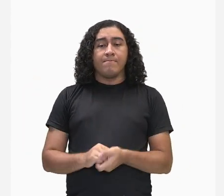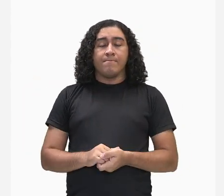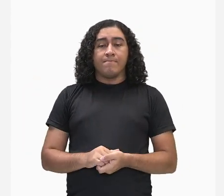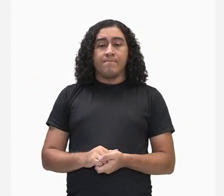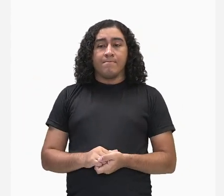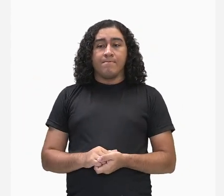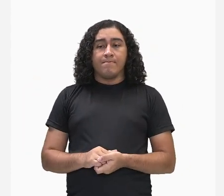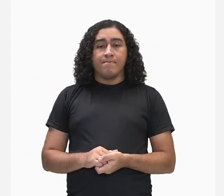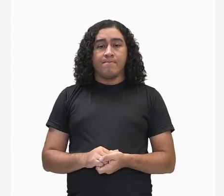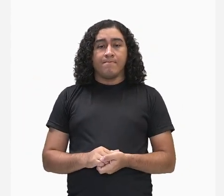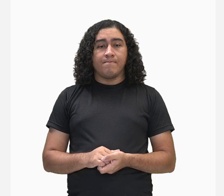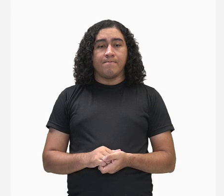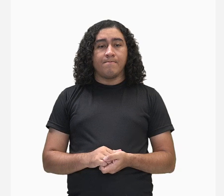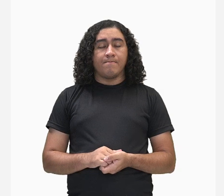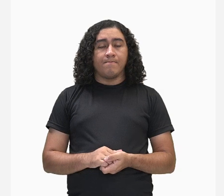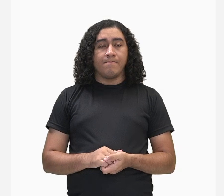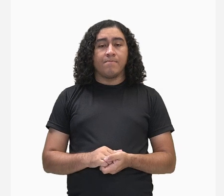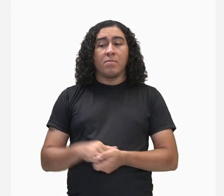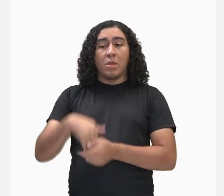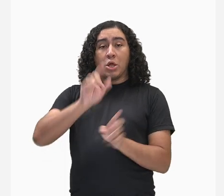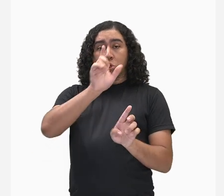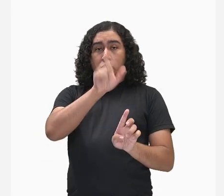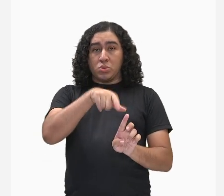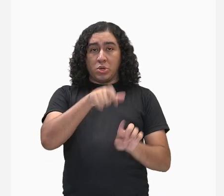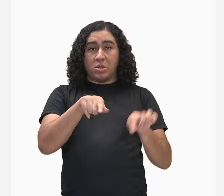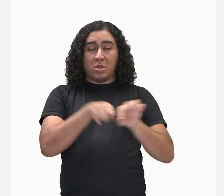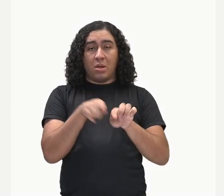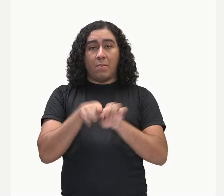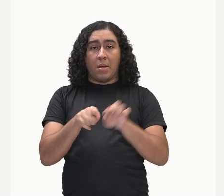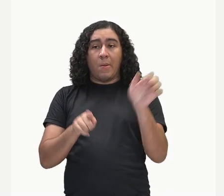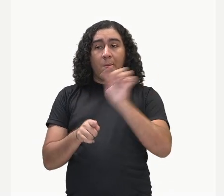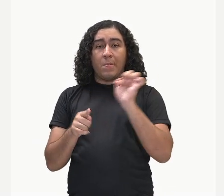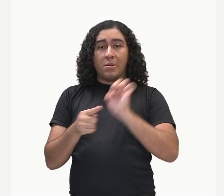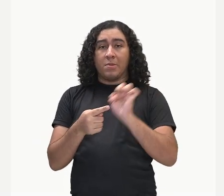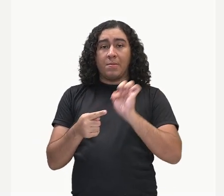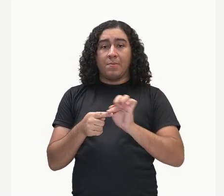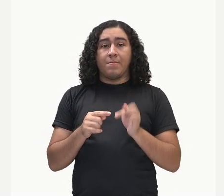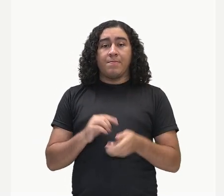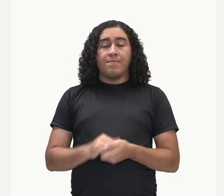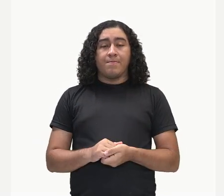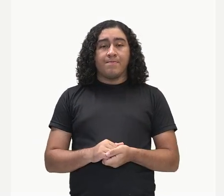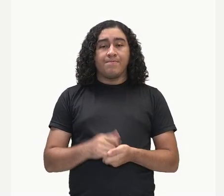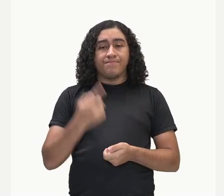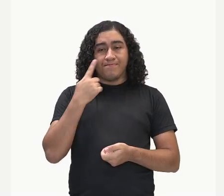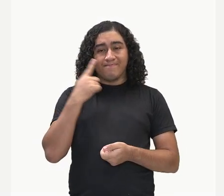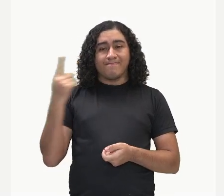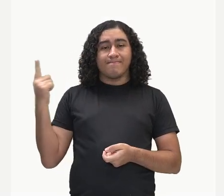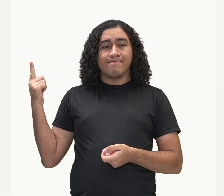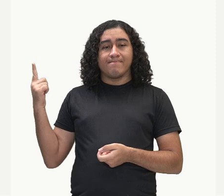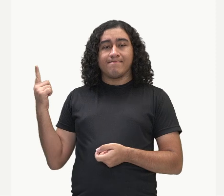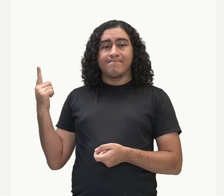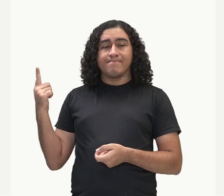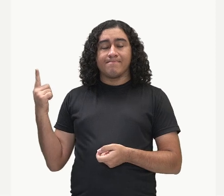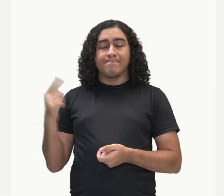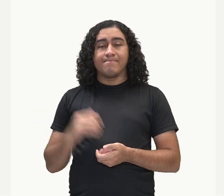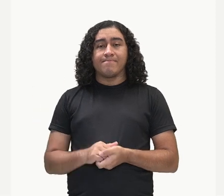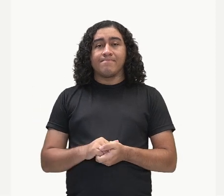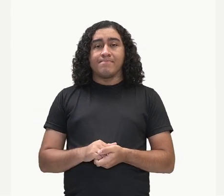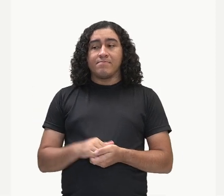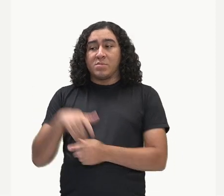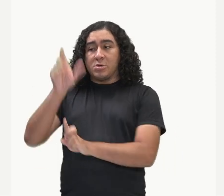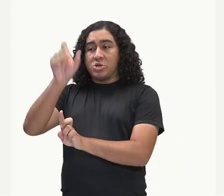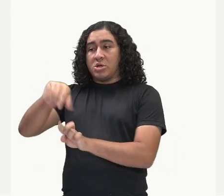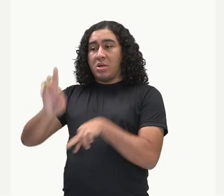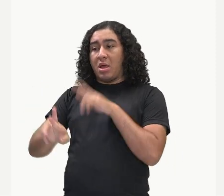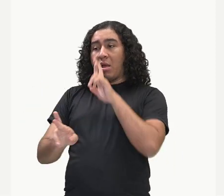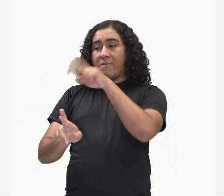entre sujeito, né, pronome sujeito, e objeto, pronome objeto. Objeto é complemento, sujeito é de quem eu